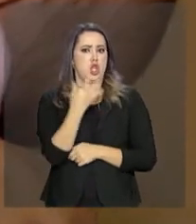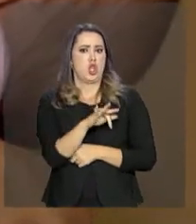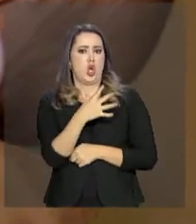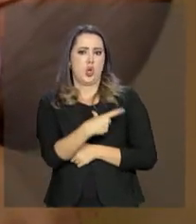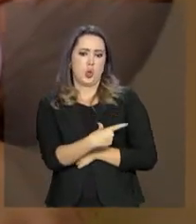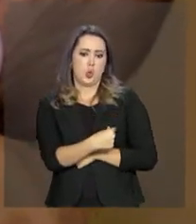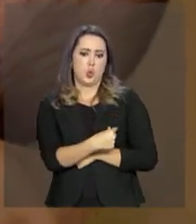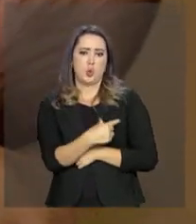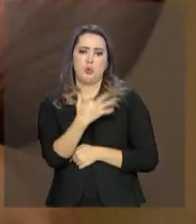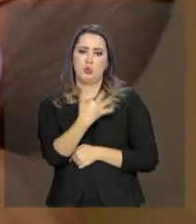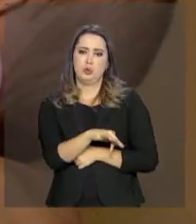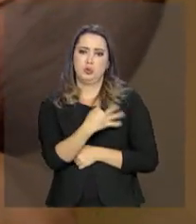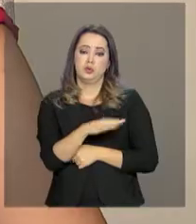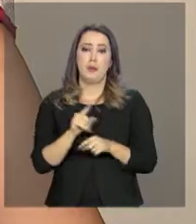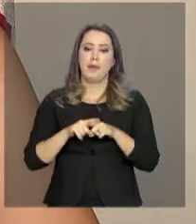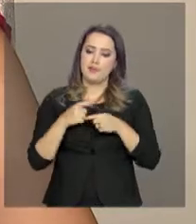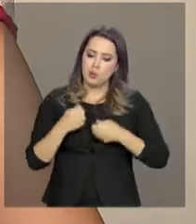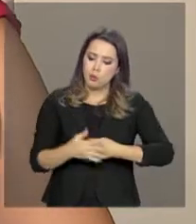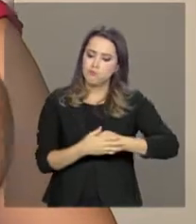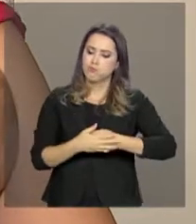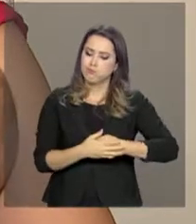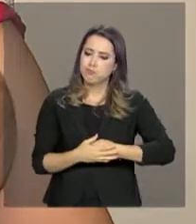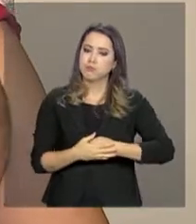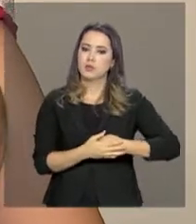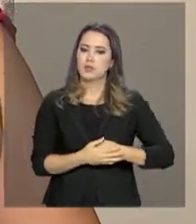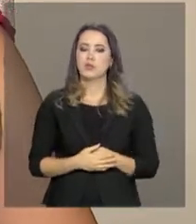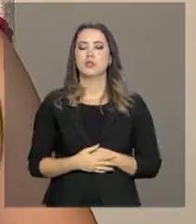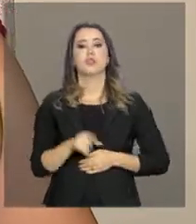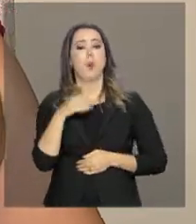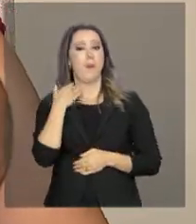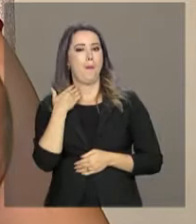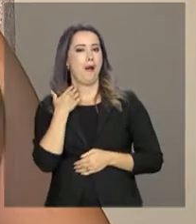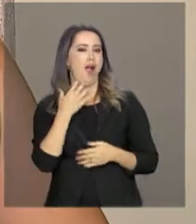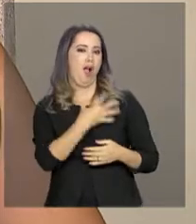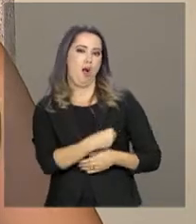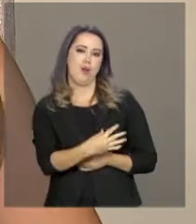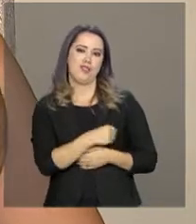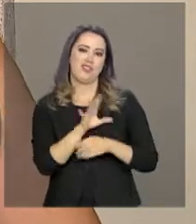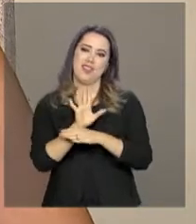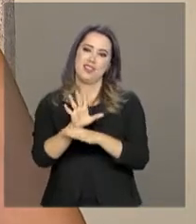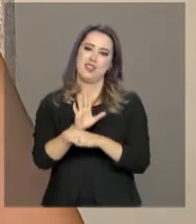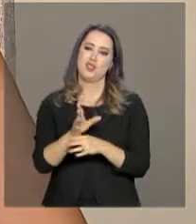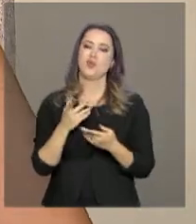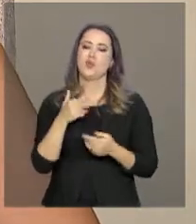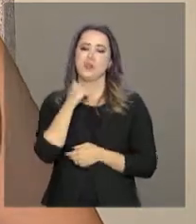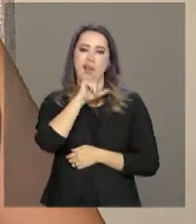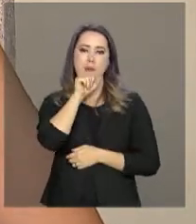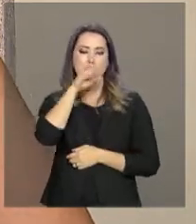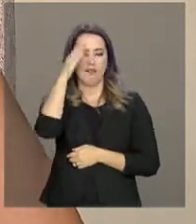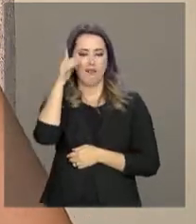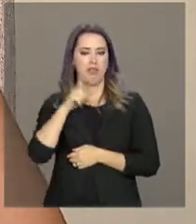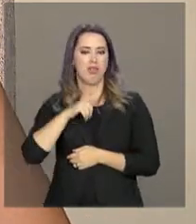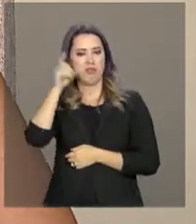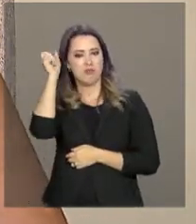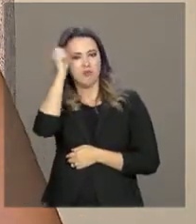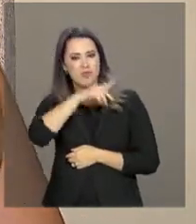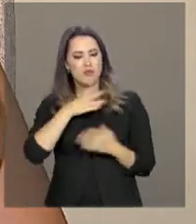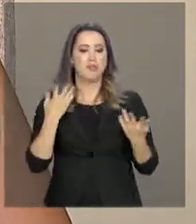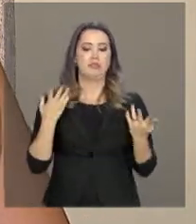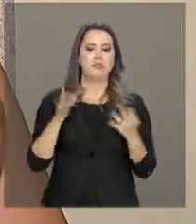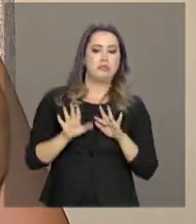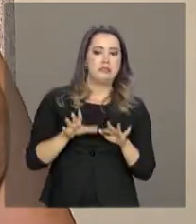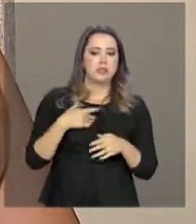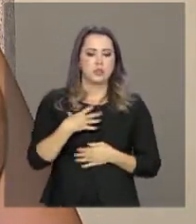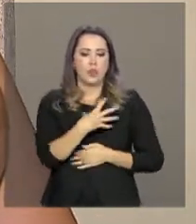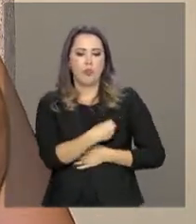assim o negócio insistiu o banco de leite também é uma coisa que ajuda muito quando a mãe tem dificuldade orienta a procurar o banco de leite porque às vezes a